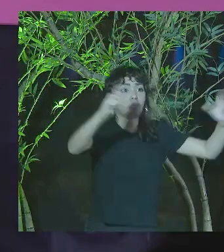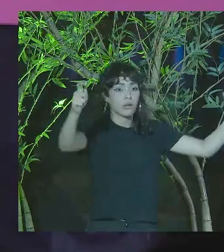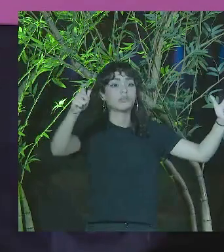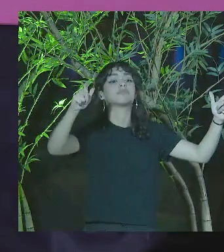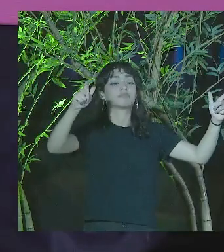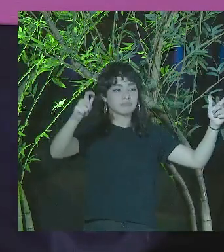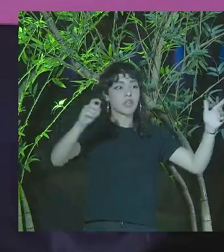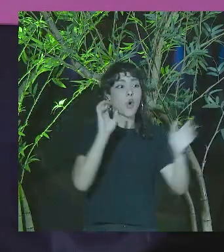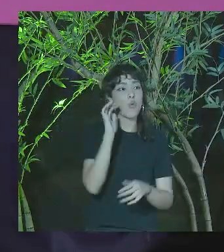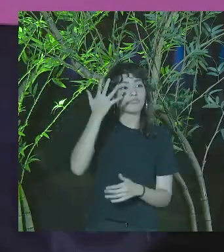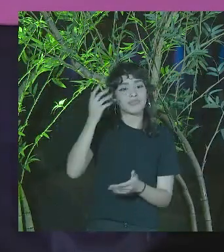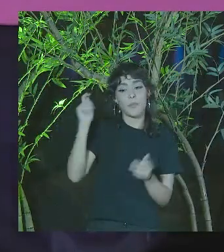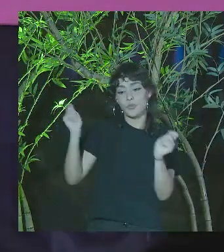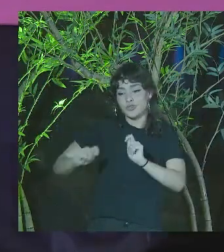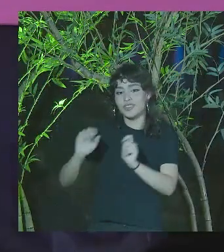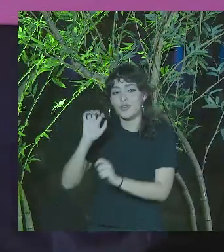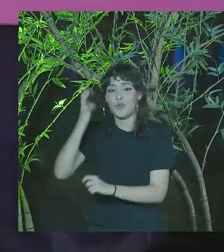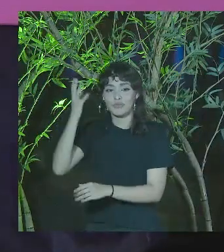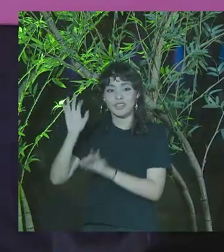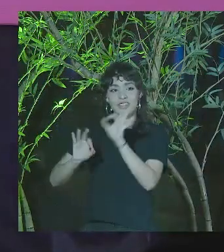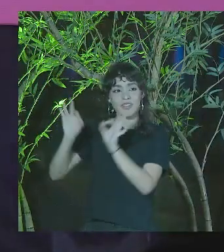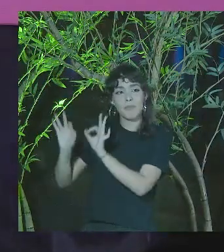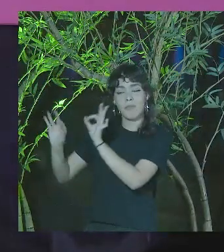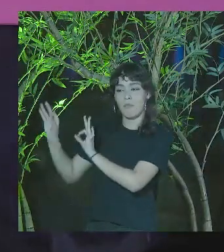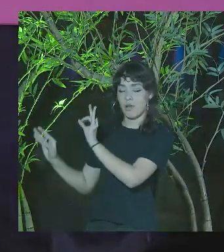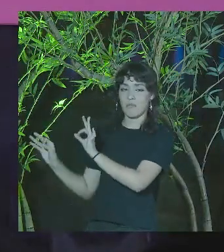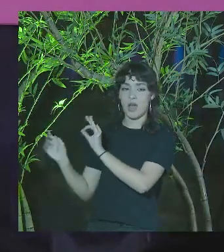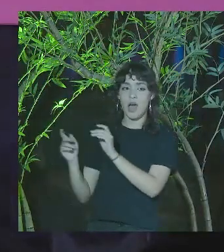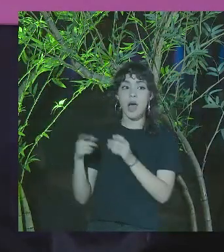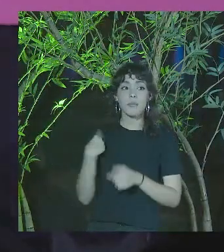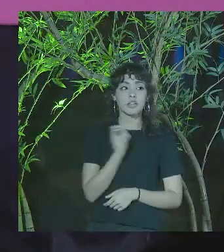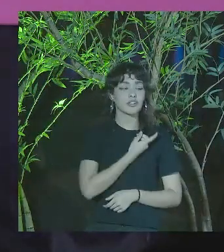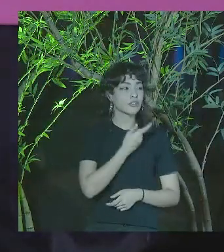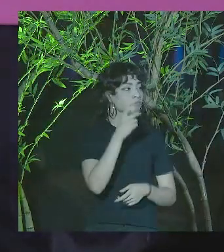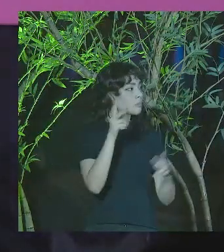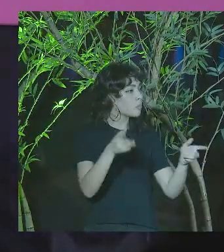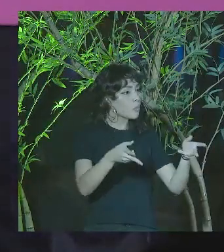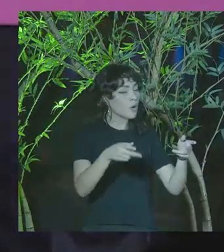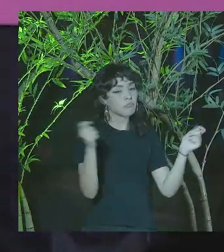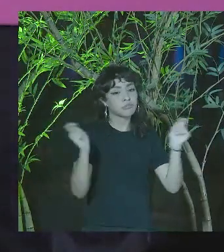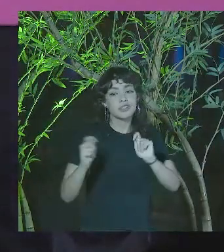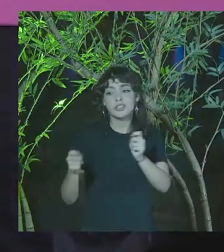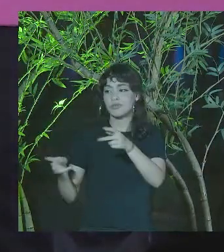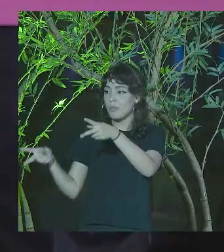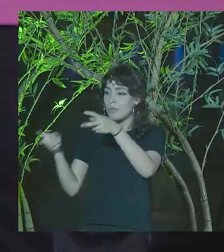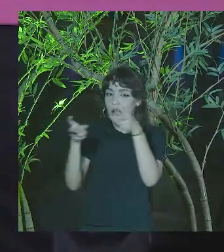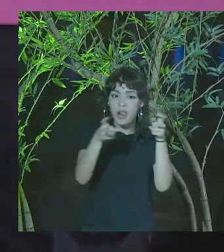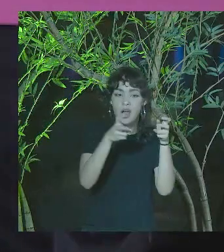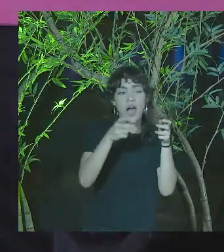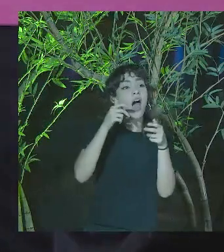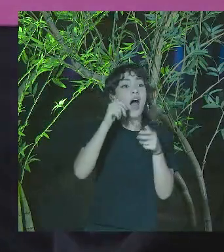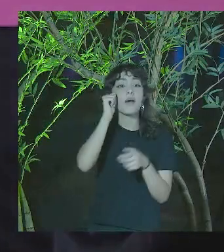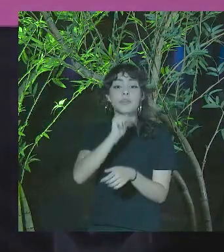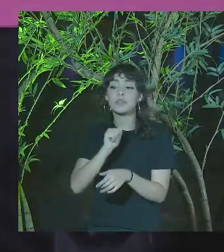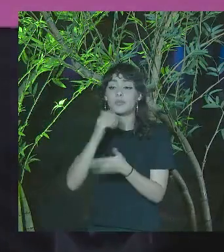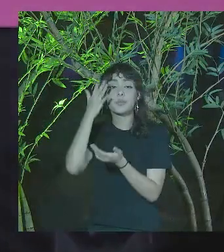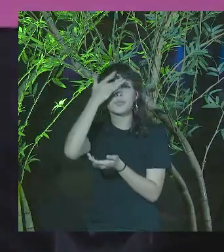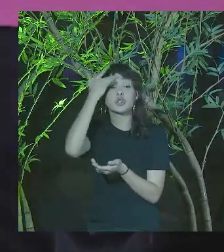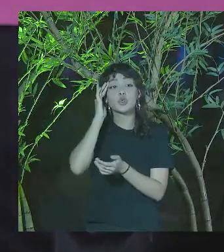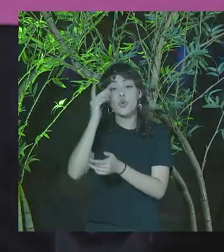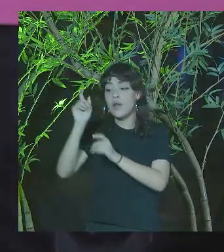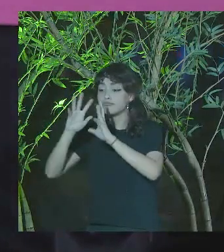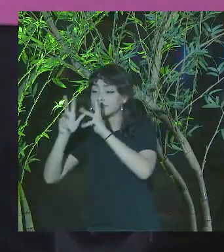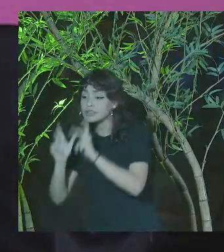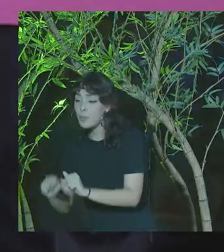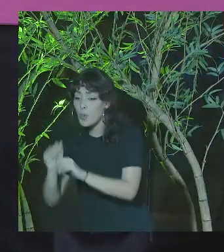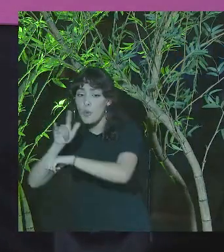isso aqui aconteça. Para que a gente estivesse aqui nessas salas, eu fui olhando, tem gente que limpou o banheiro que você usou, tem gente que preparou o café